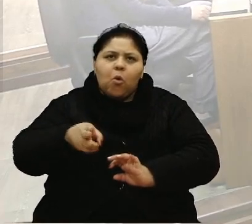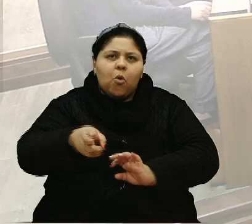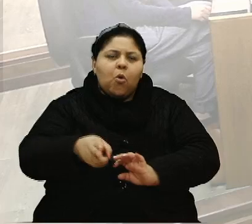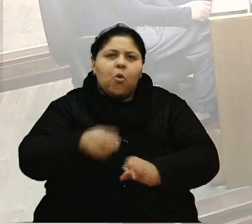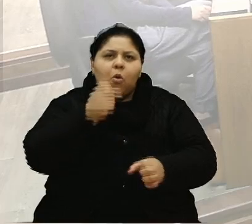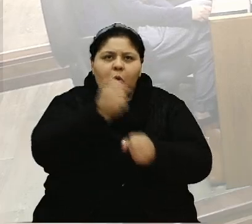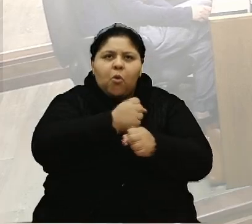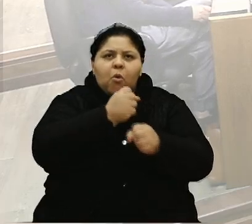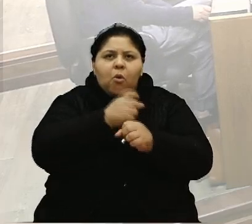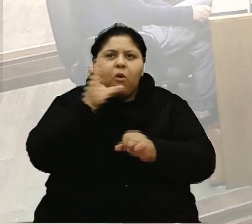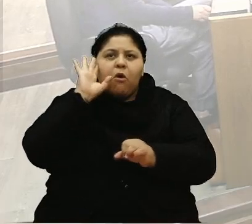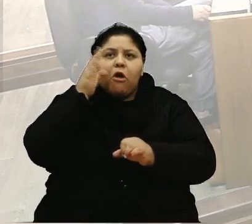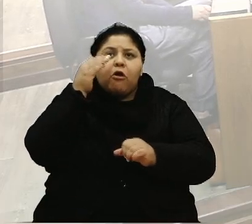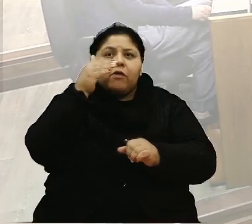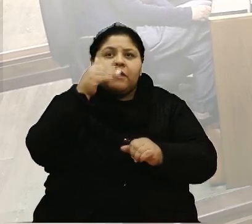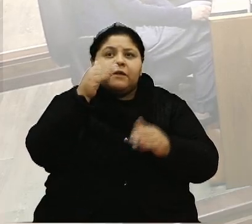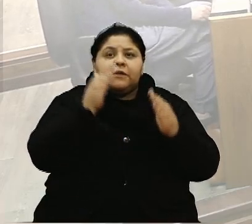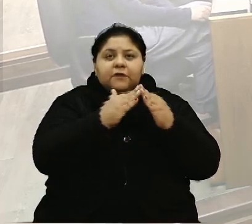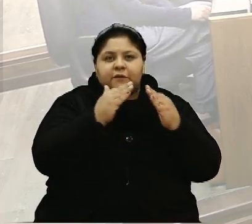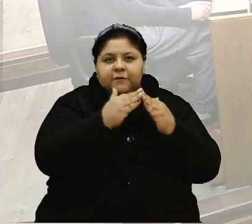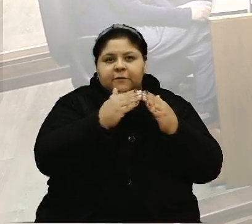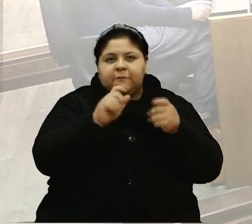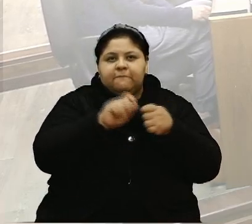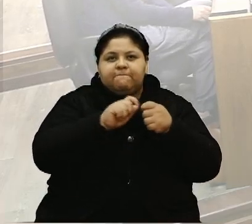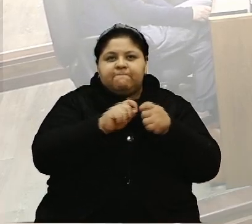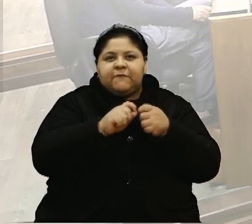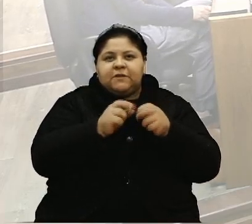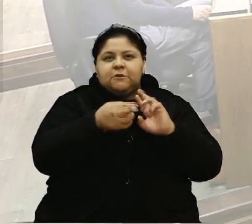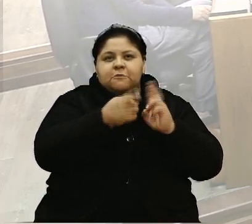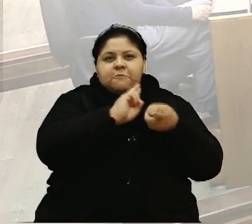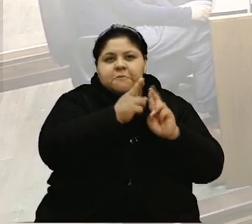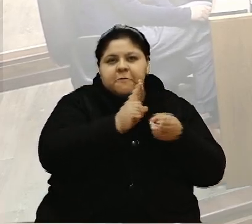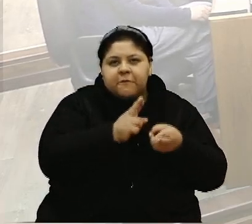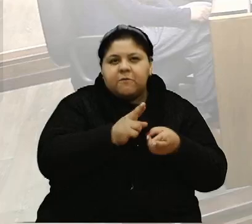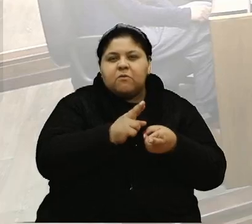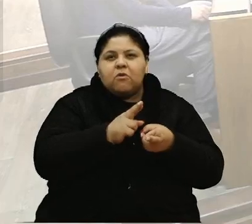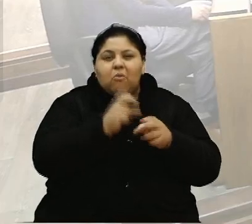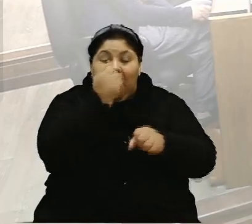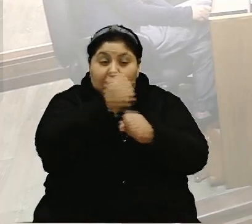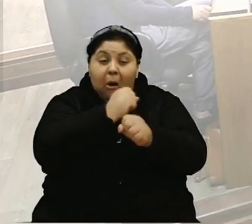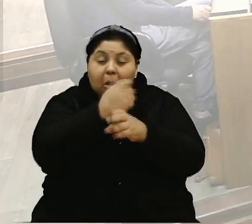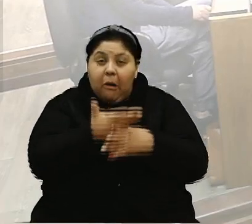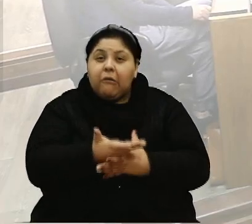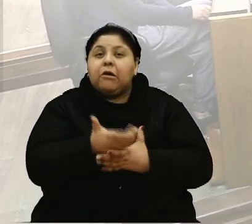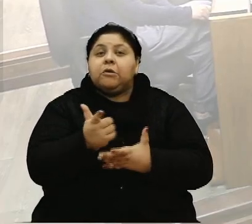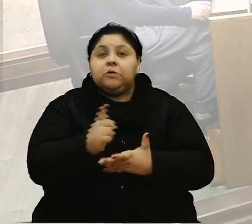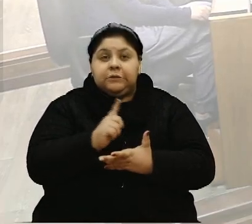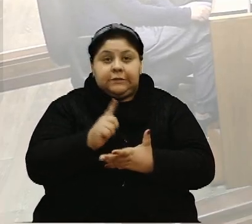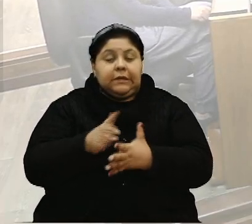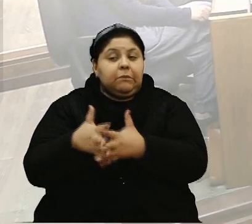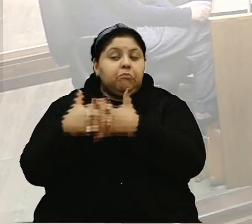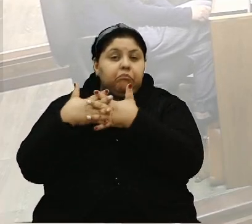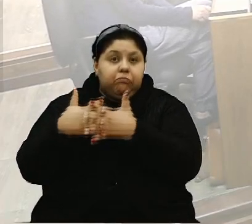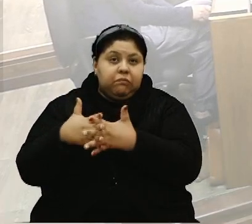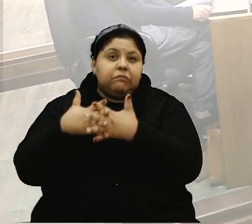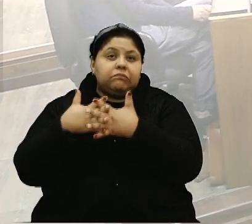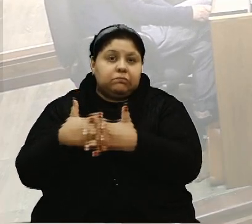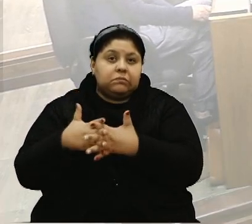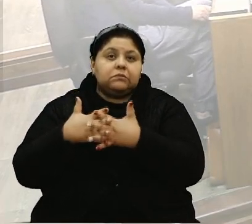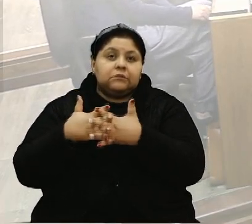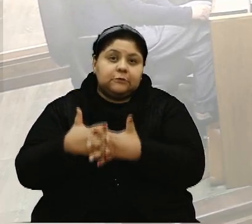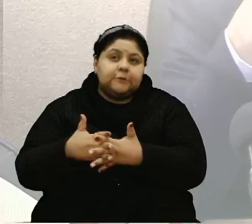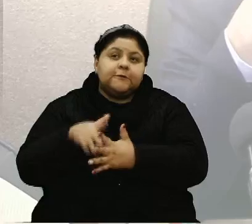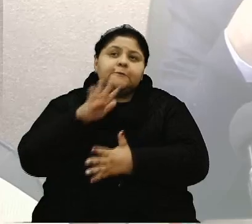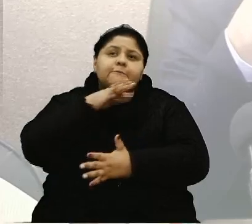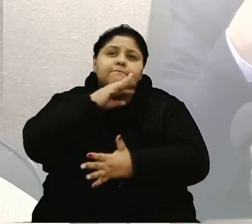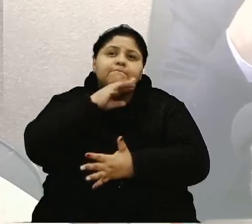isso acontece na nossa casa também. Quando a gente faz uma reforma, quando a gente faz alguma intervenção, existem transtornos, os transtornos são